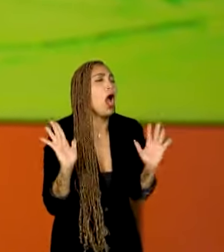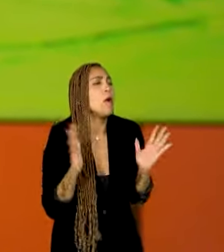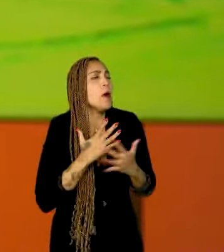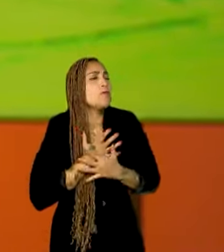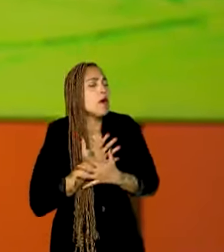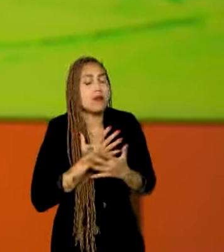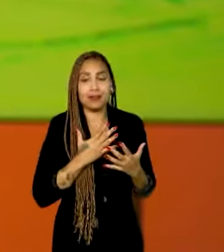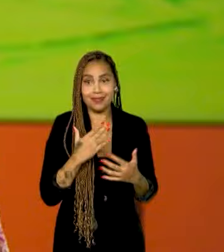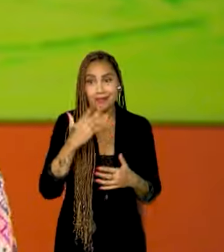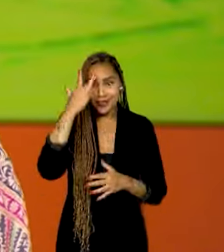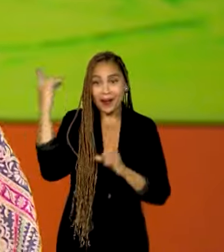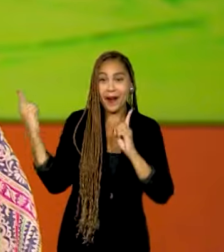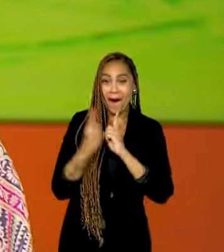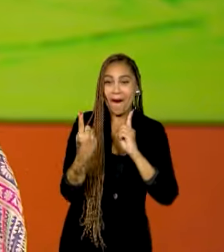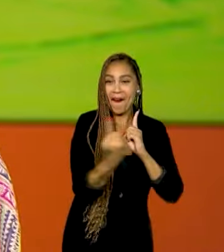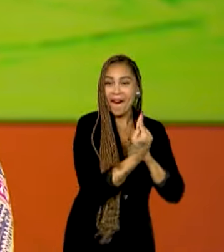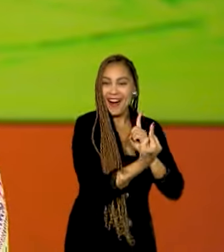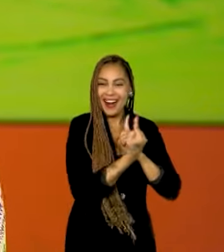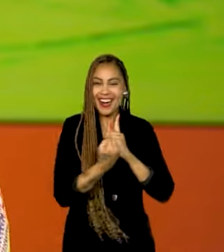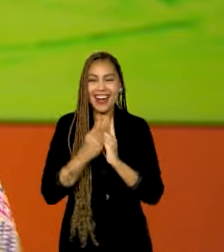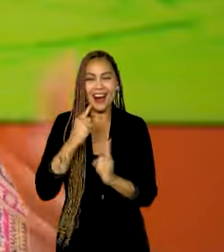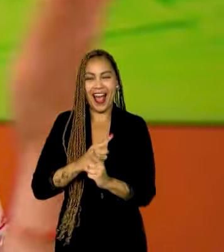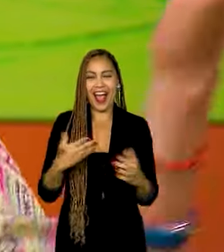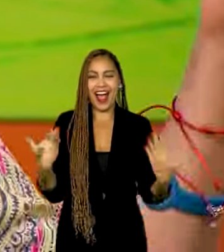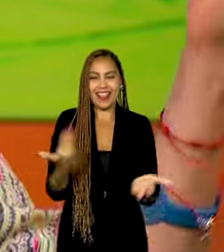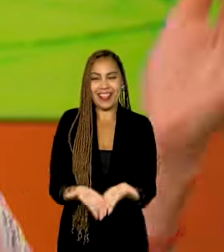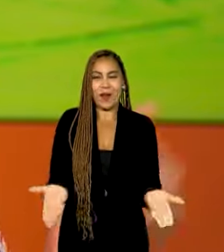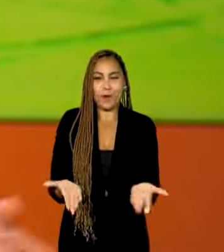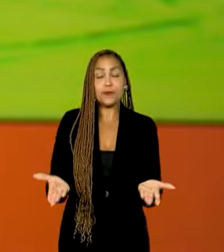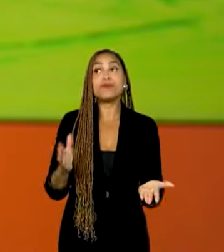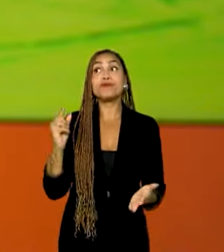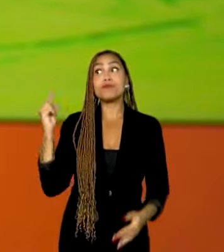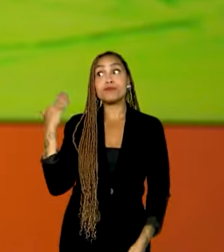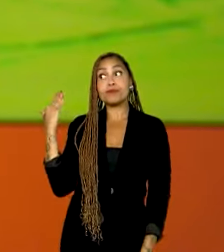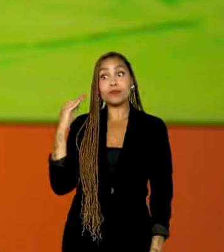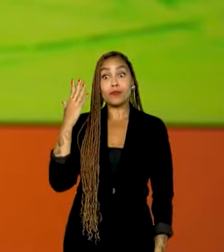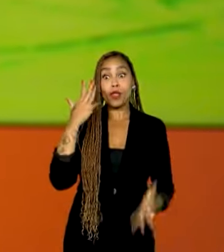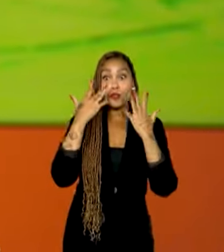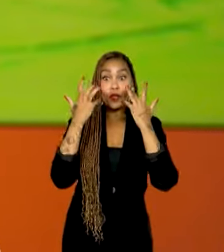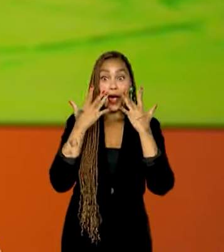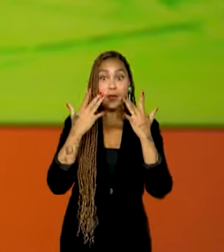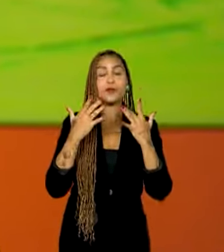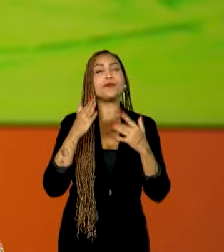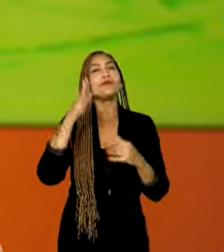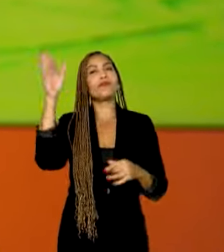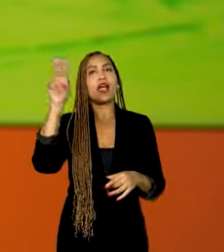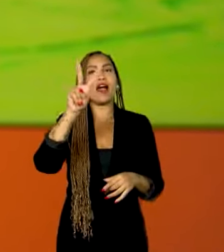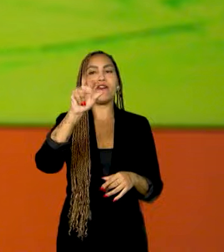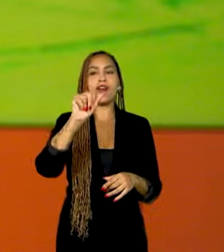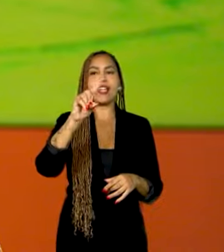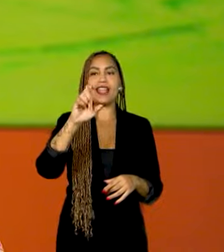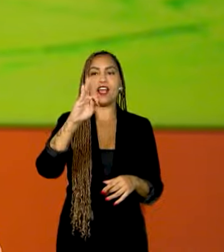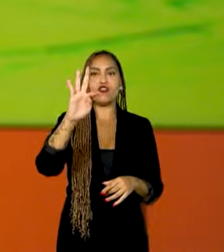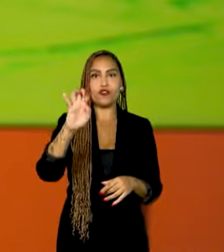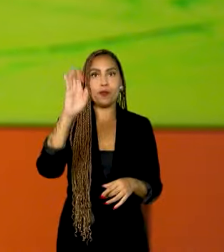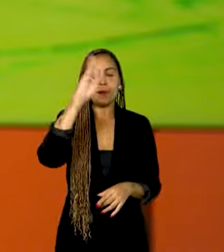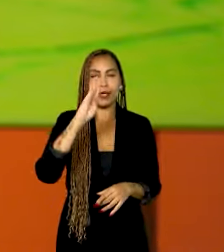E o teatro que eu fiz, eu fiz peça agora, né? A Vedete do Brasil, um musical